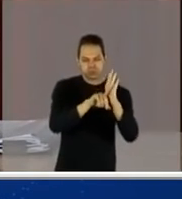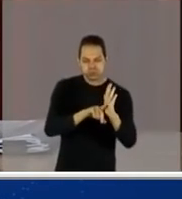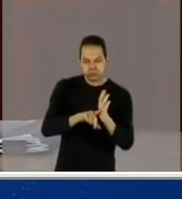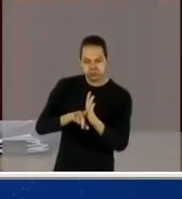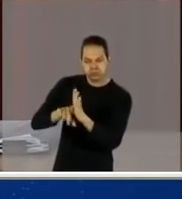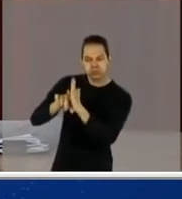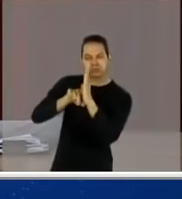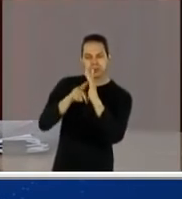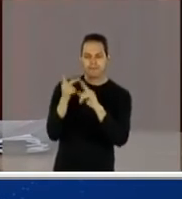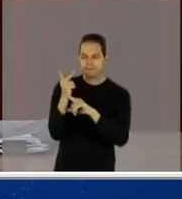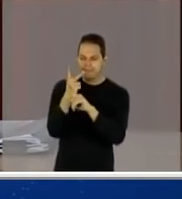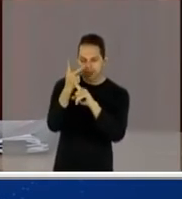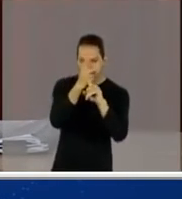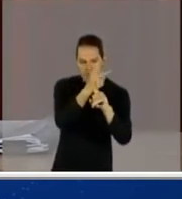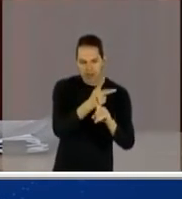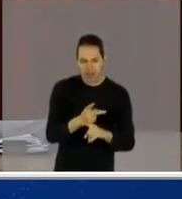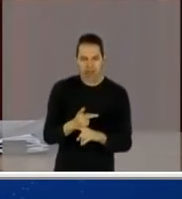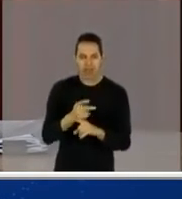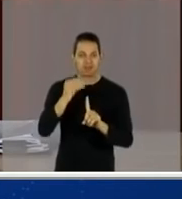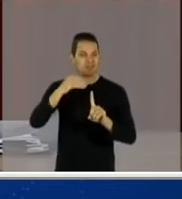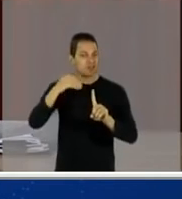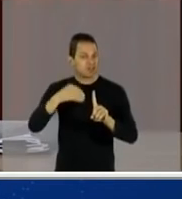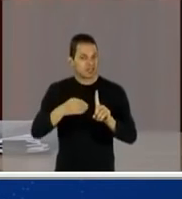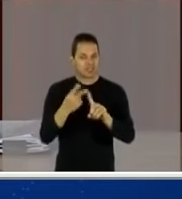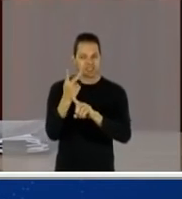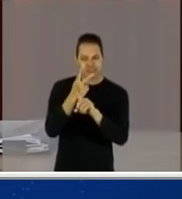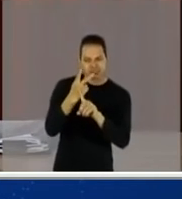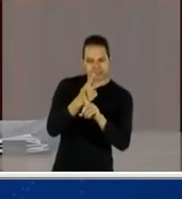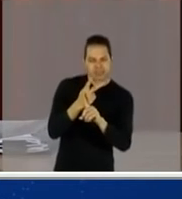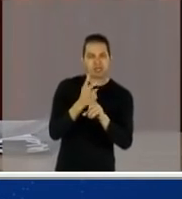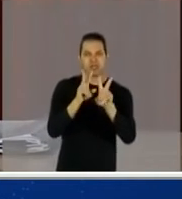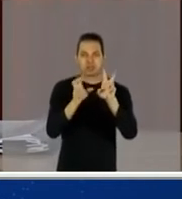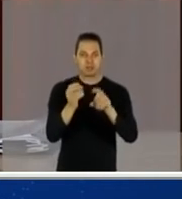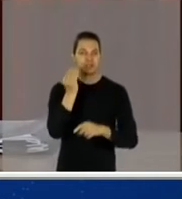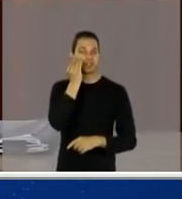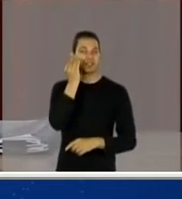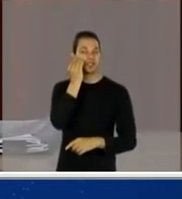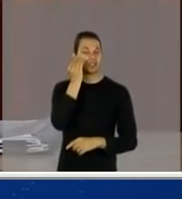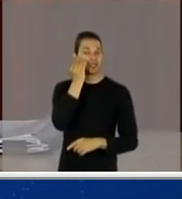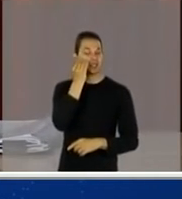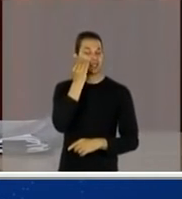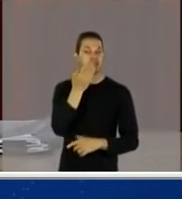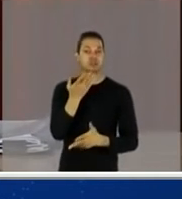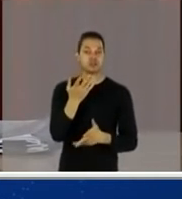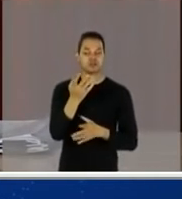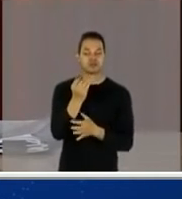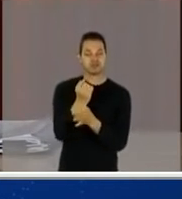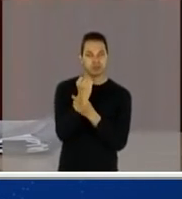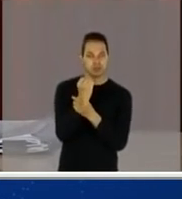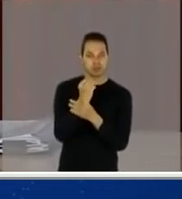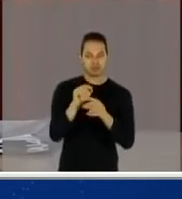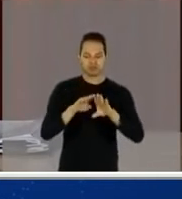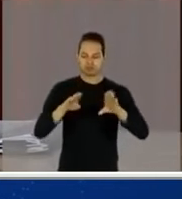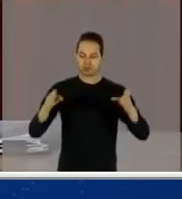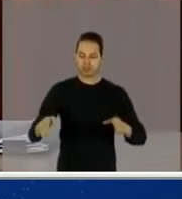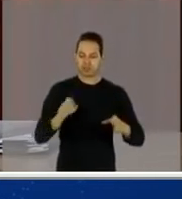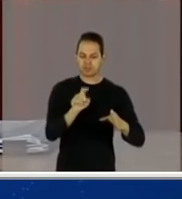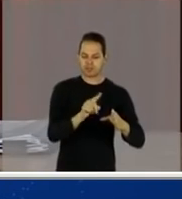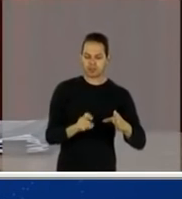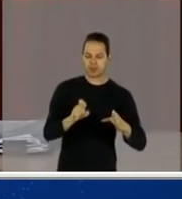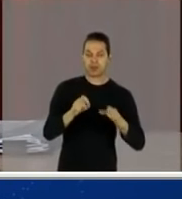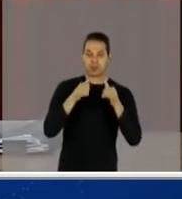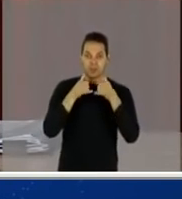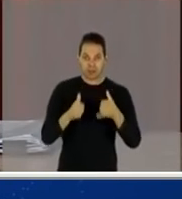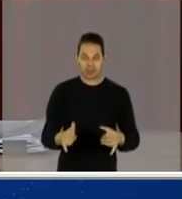lealdade a ser o TSE não fez isso ele ficou mudo e quando ele veio a público é